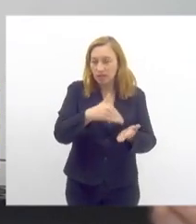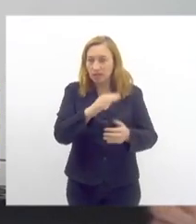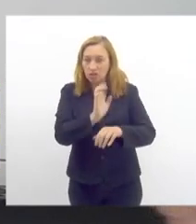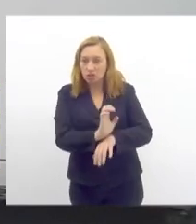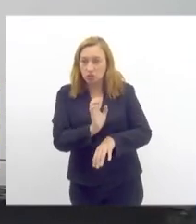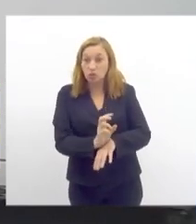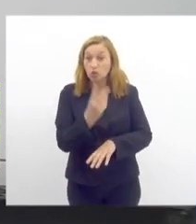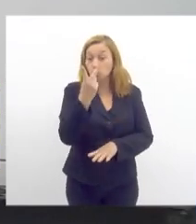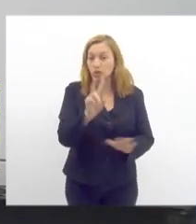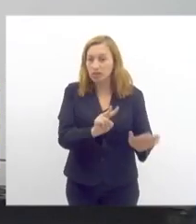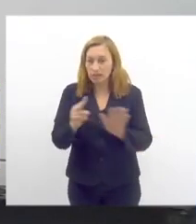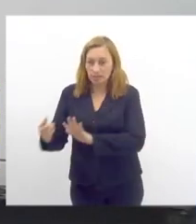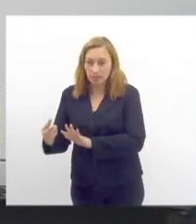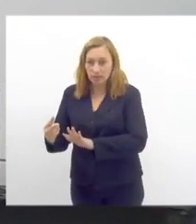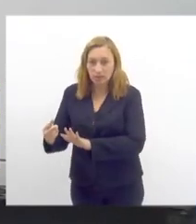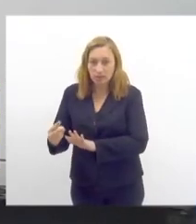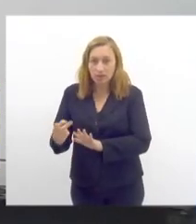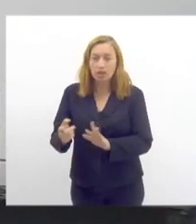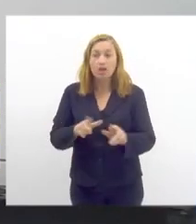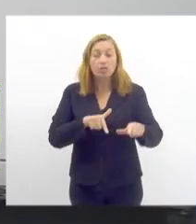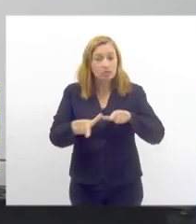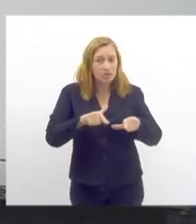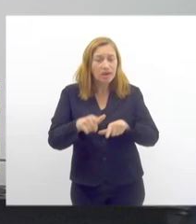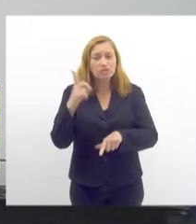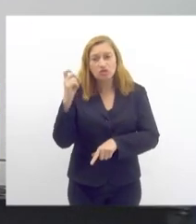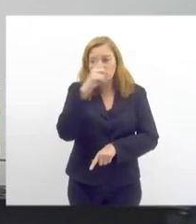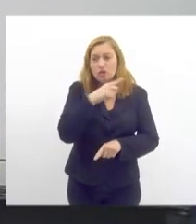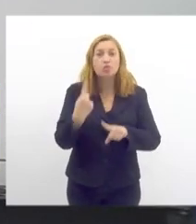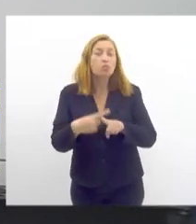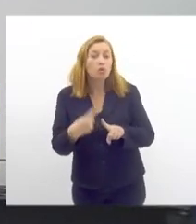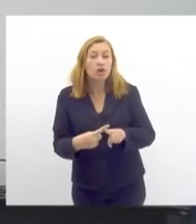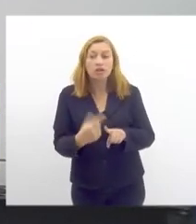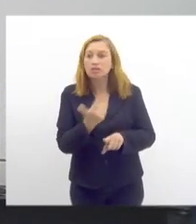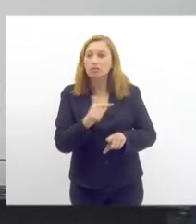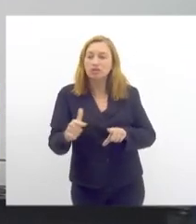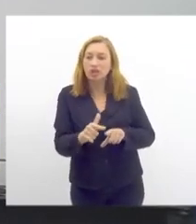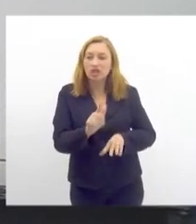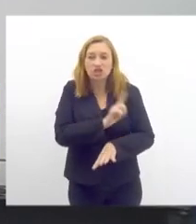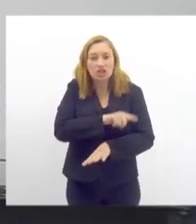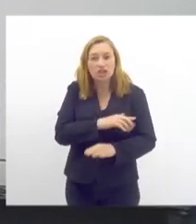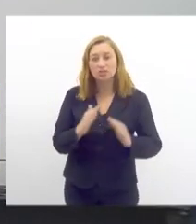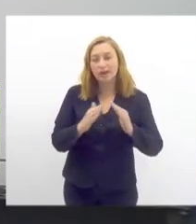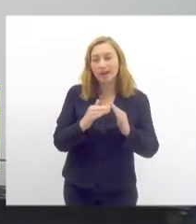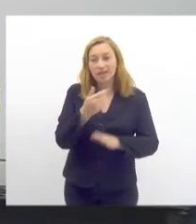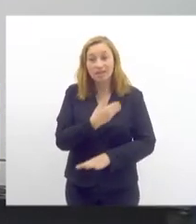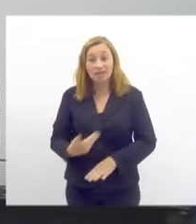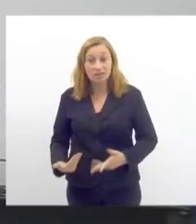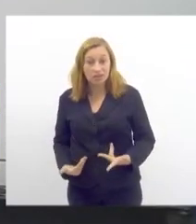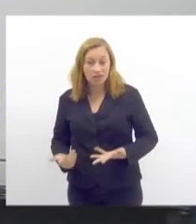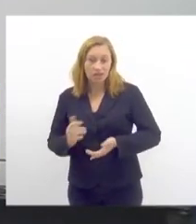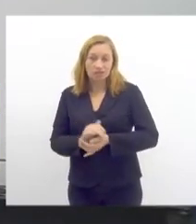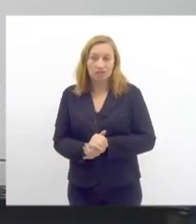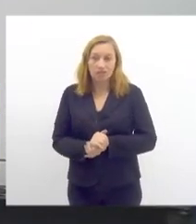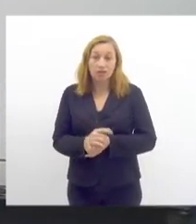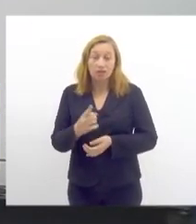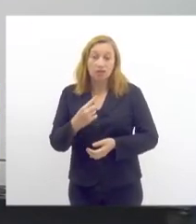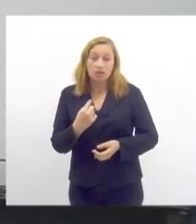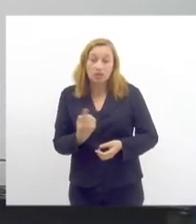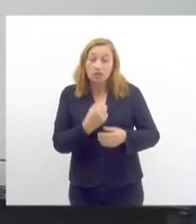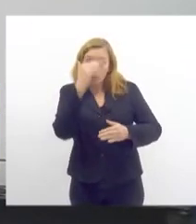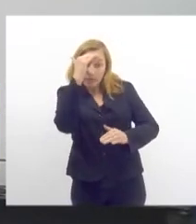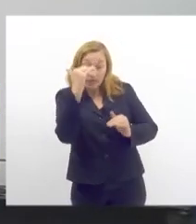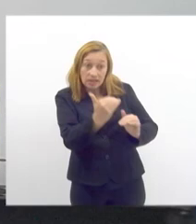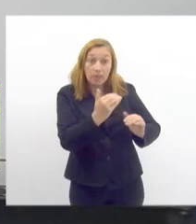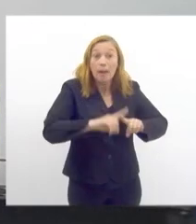2 semanas. Era uma missão tanto quanto difícil, porque a gente não tem gerência sobre a Casa Civil, nós somos subordinados a ela. Mas,